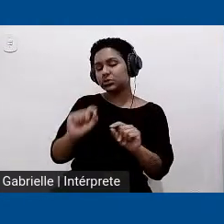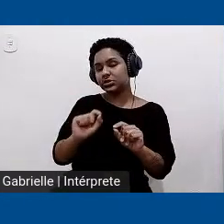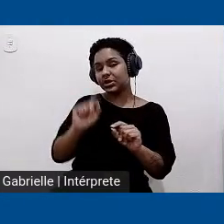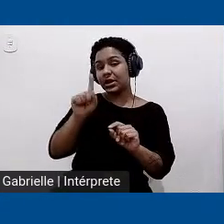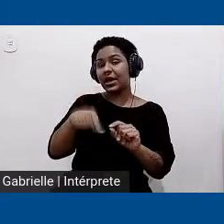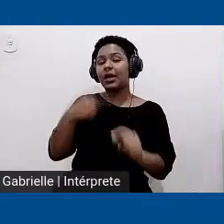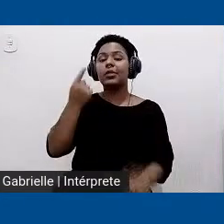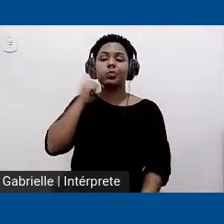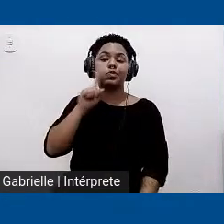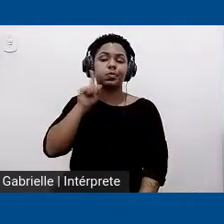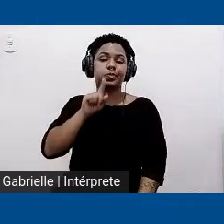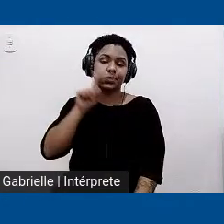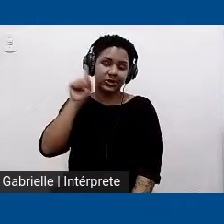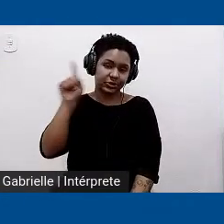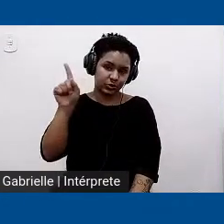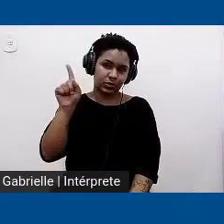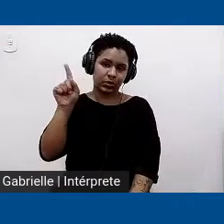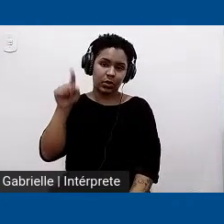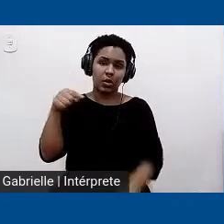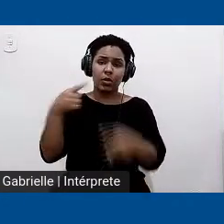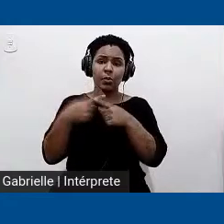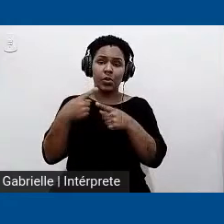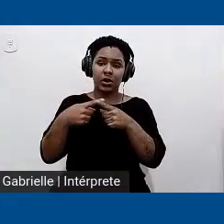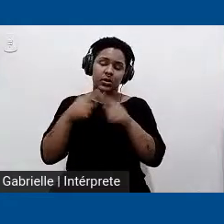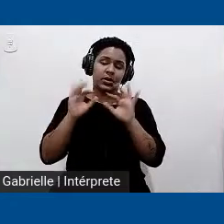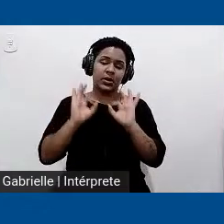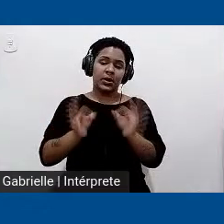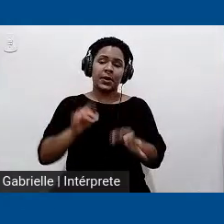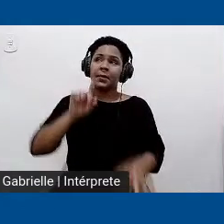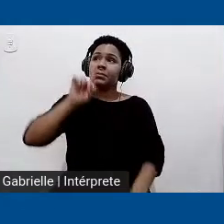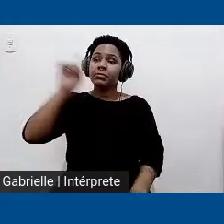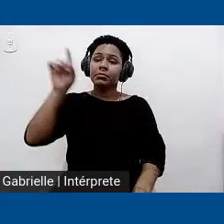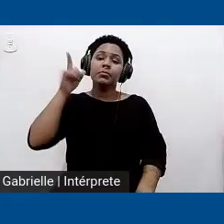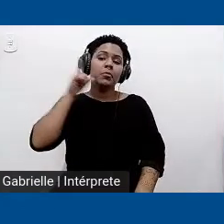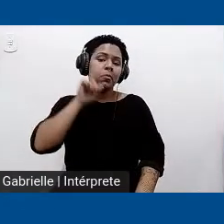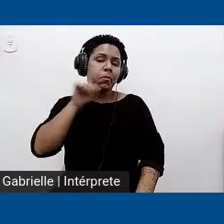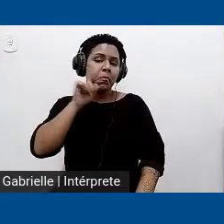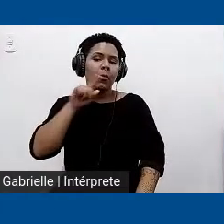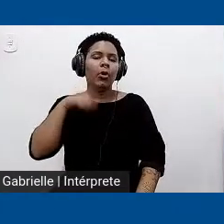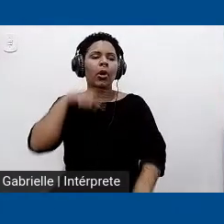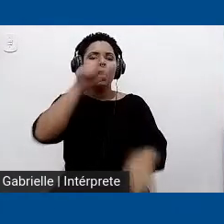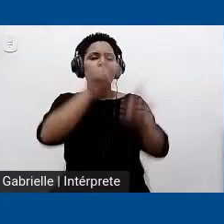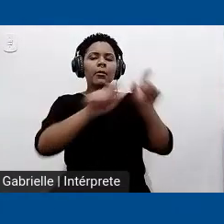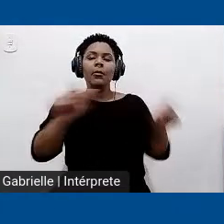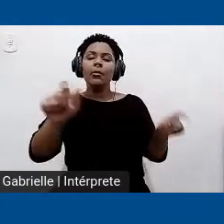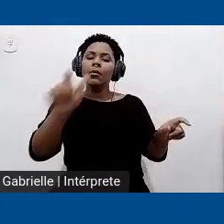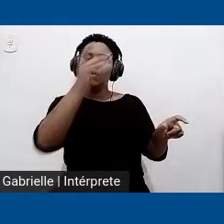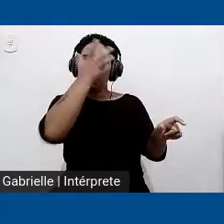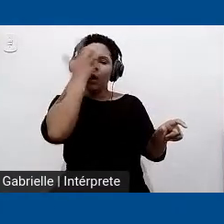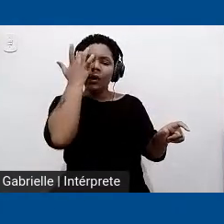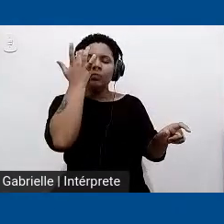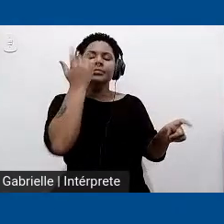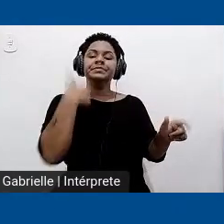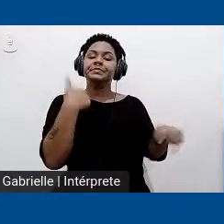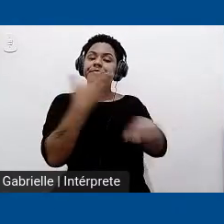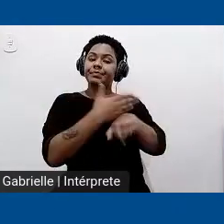Estados Unidos, né? Porque, de fato, lá você tem muitas pessoas que